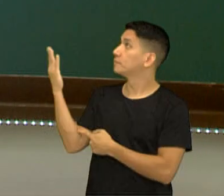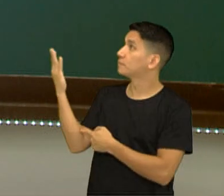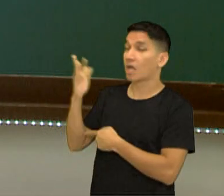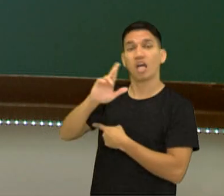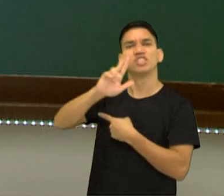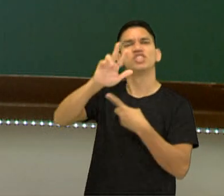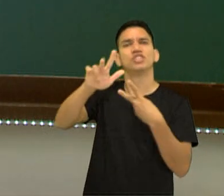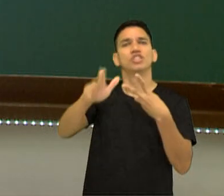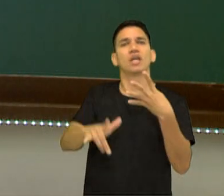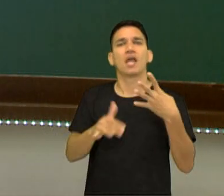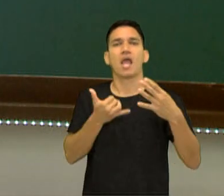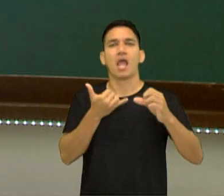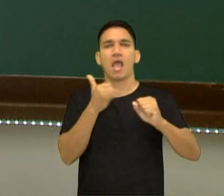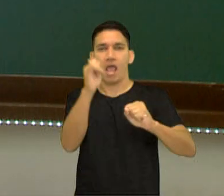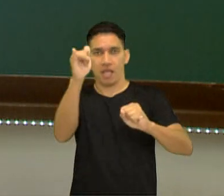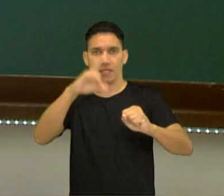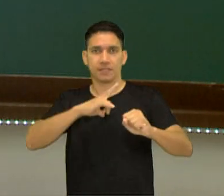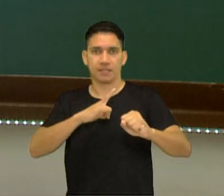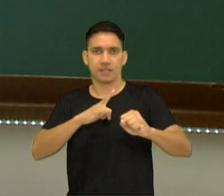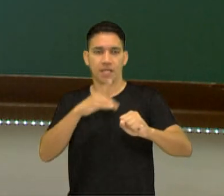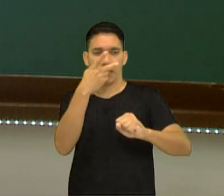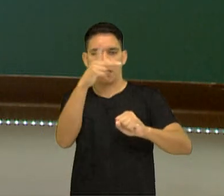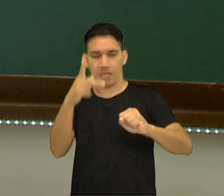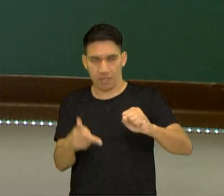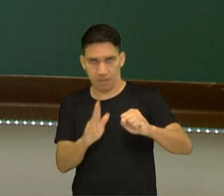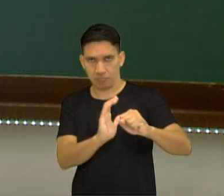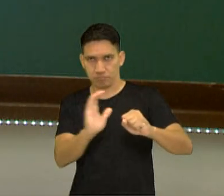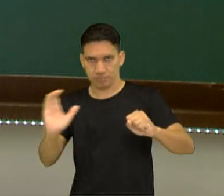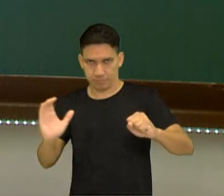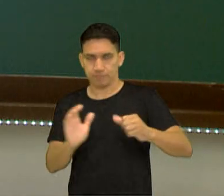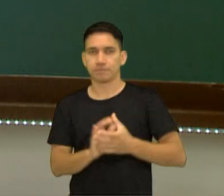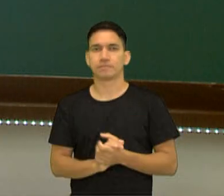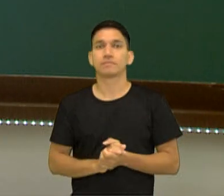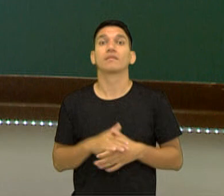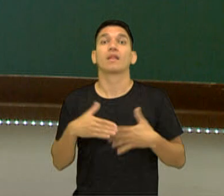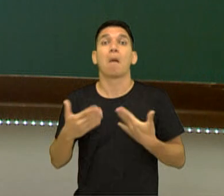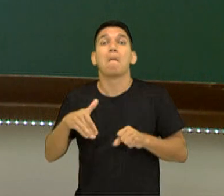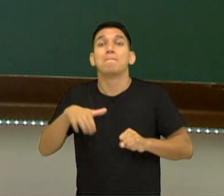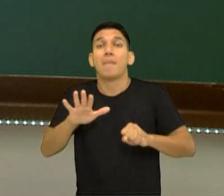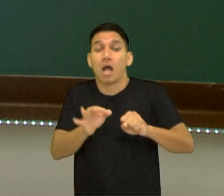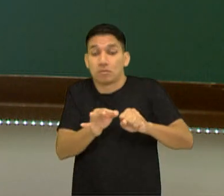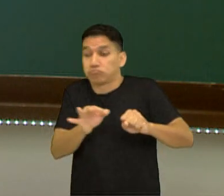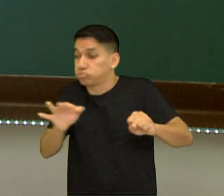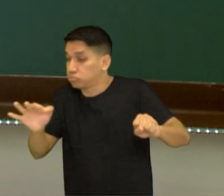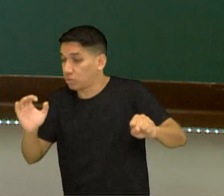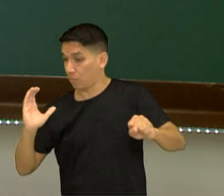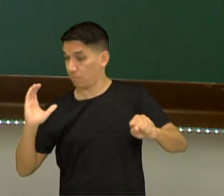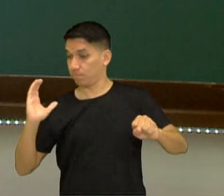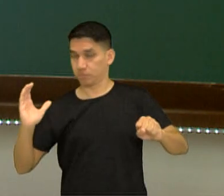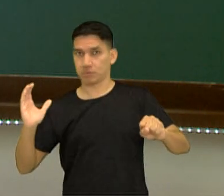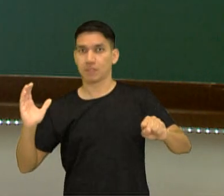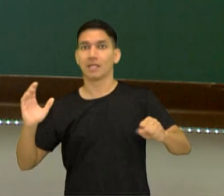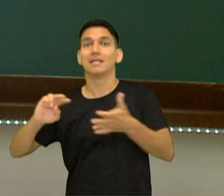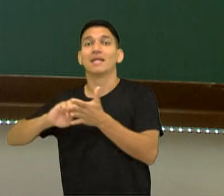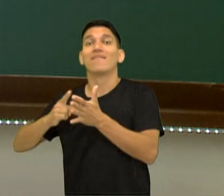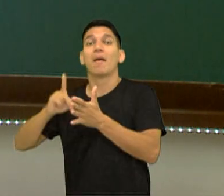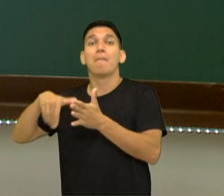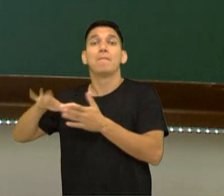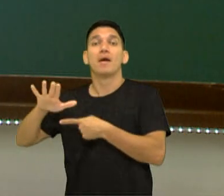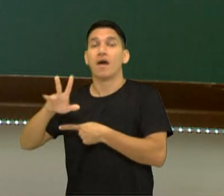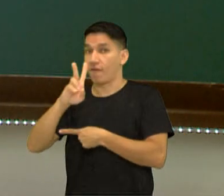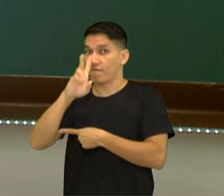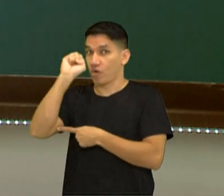de energia que tem entre esses níveis. E aí, quanto mais afastado eles estão, mais próximo é o valor